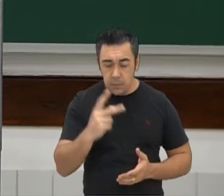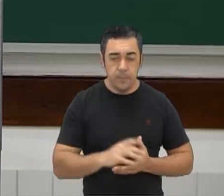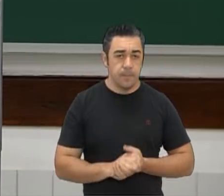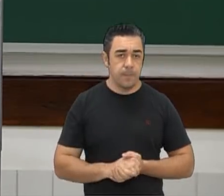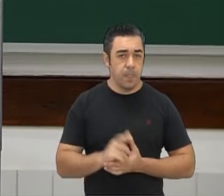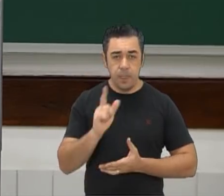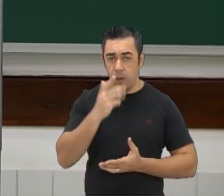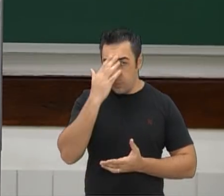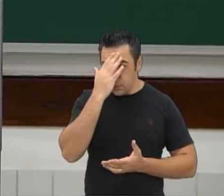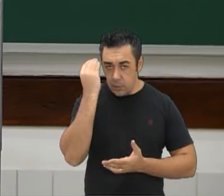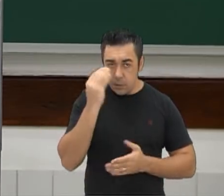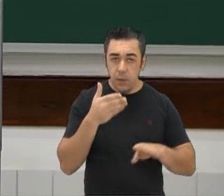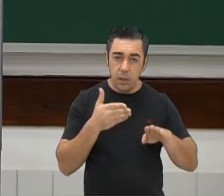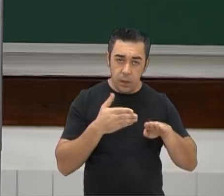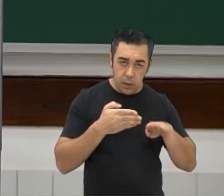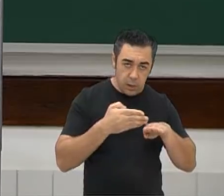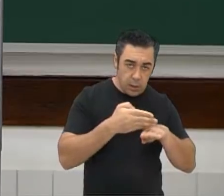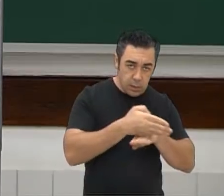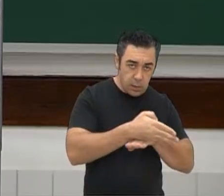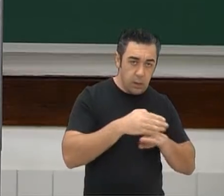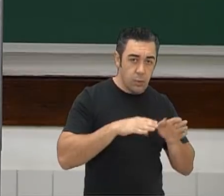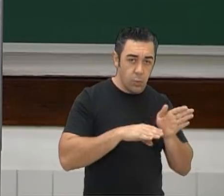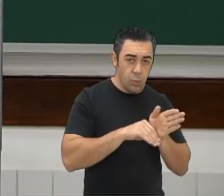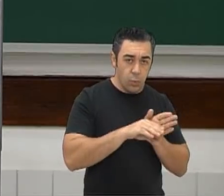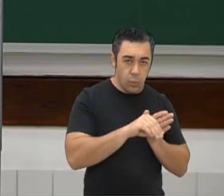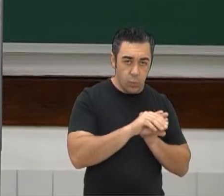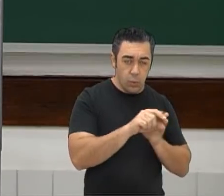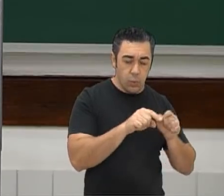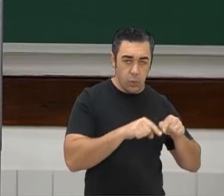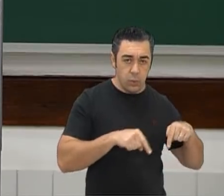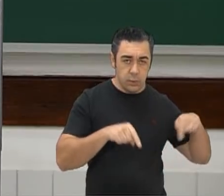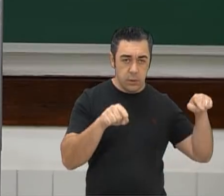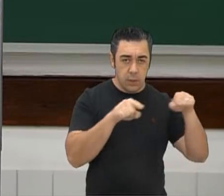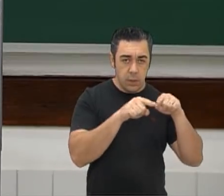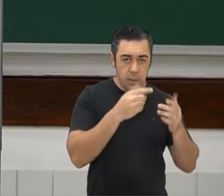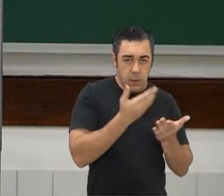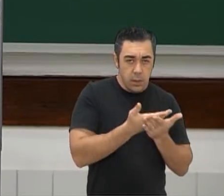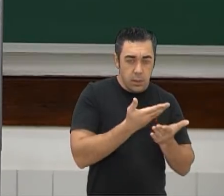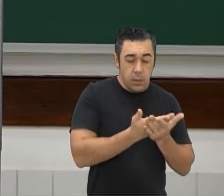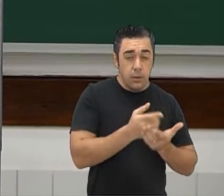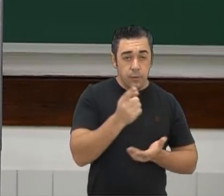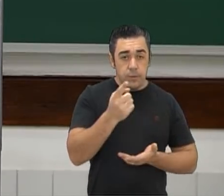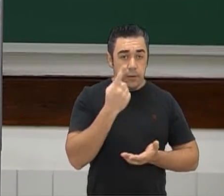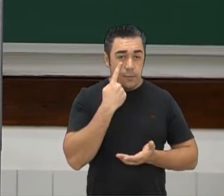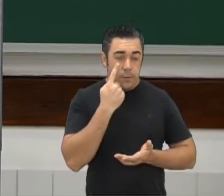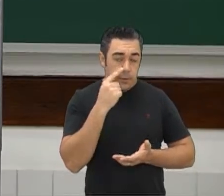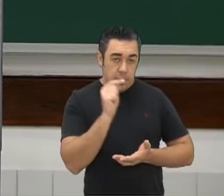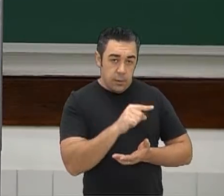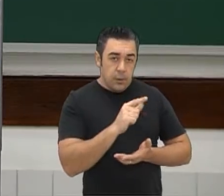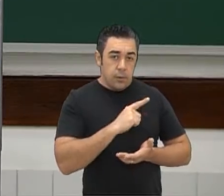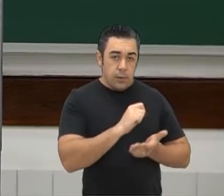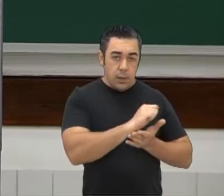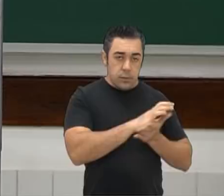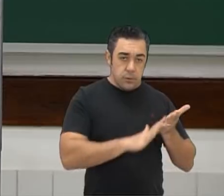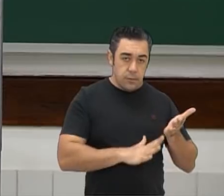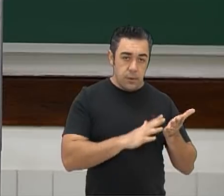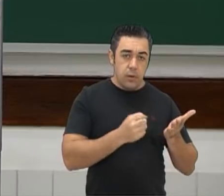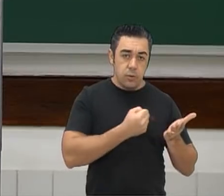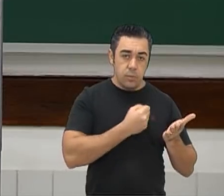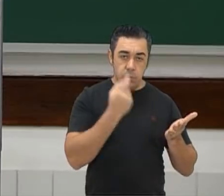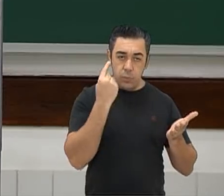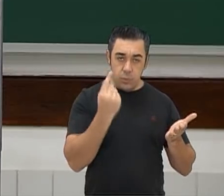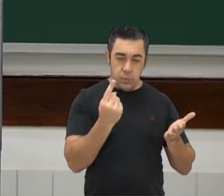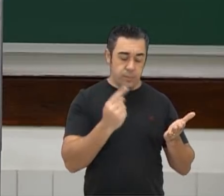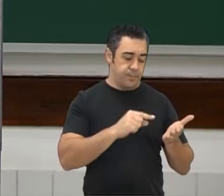Não esqueçam de entrar no Classroom. Vocês vão identificar no Classroom que tem um link, uma atividade, e